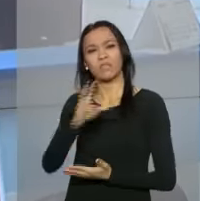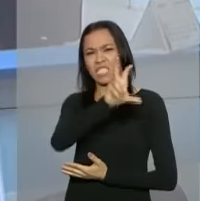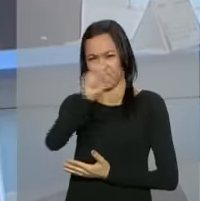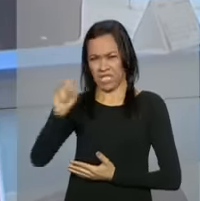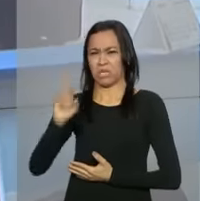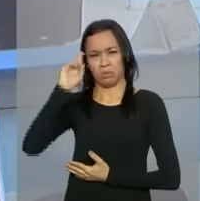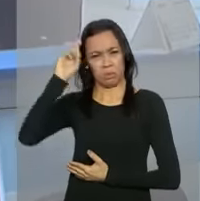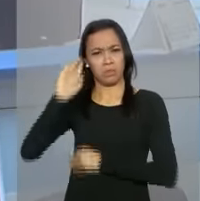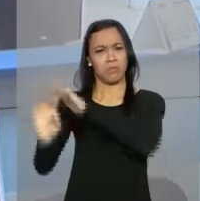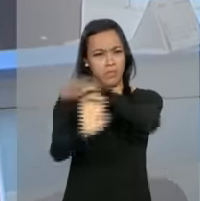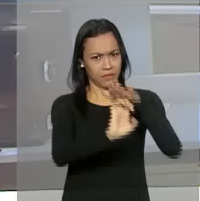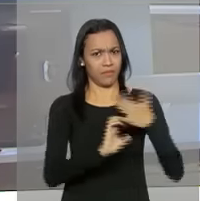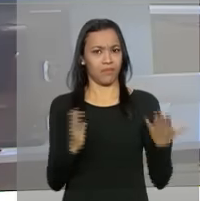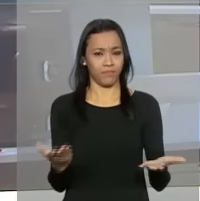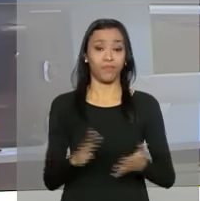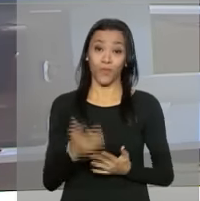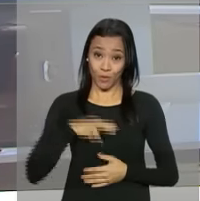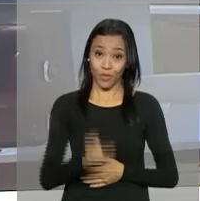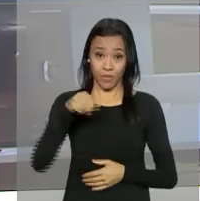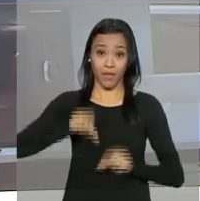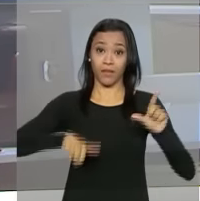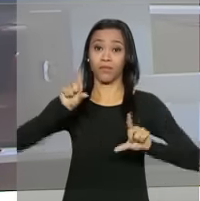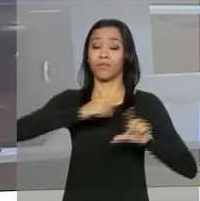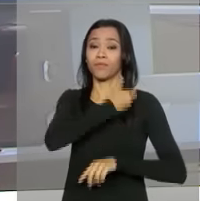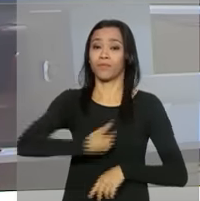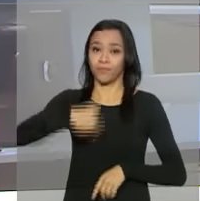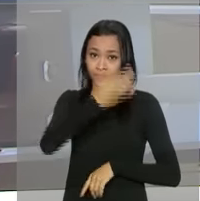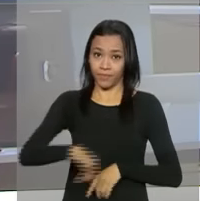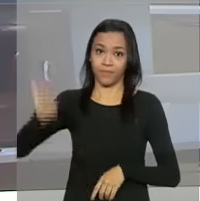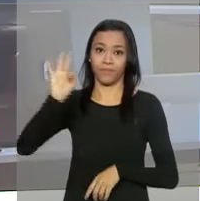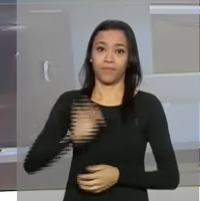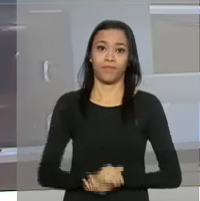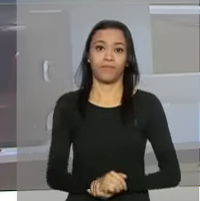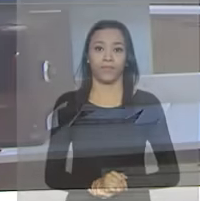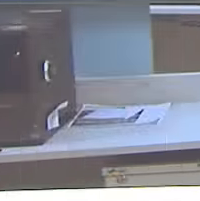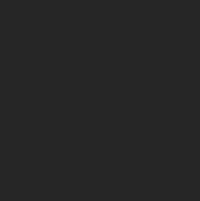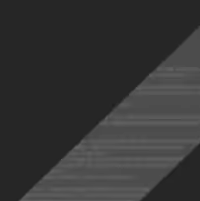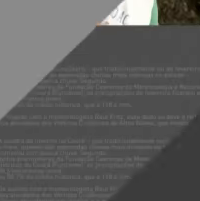500 empresários lá no Palácio do Planalto. Continue com a gente, NBR, a TV do Governo Federal.